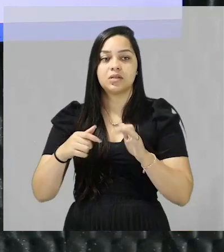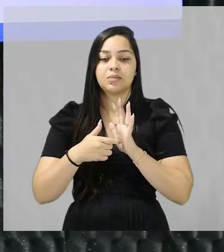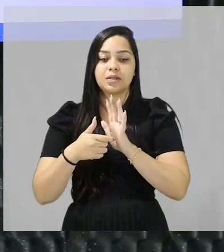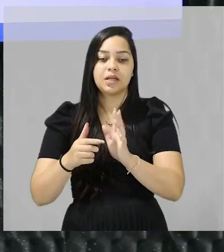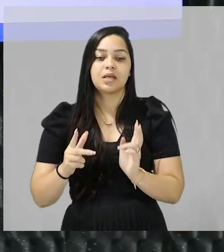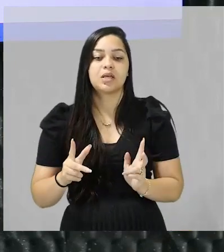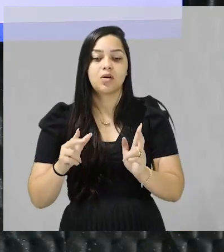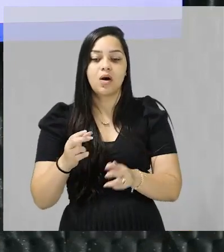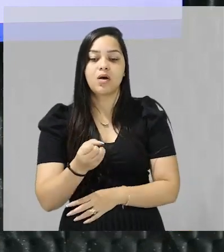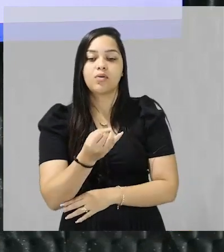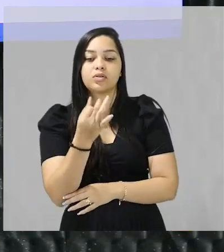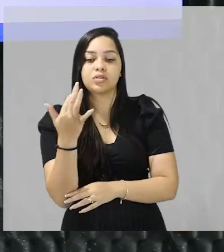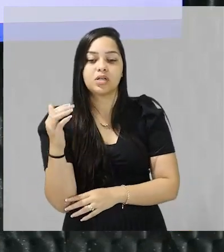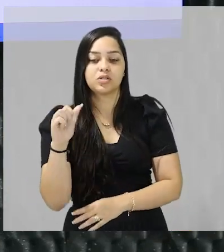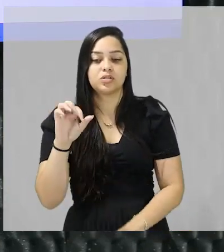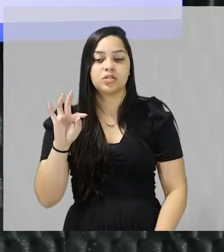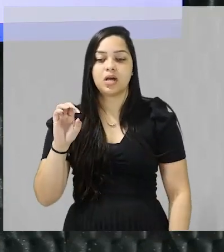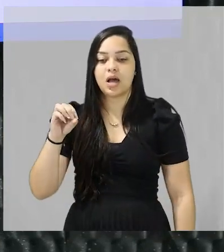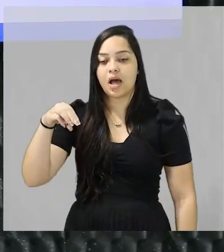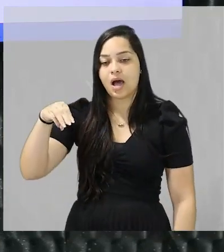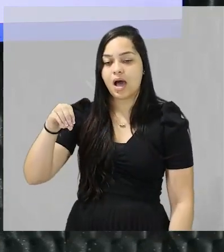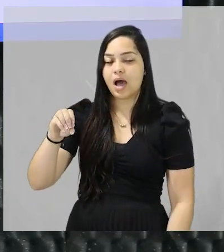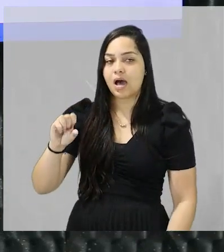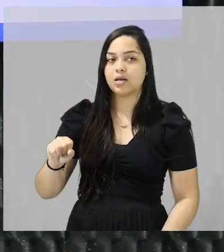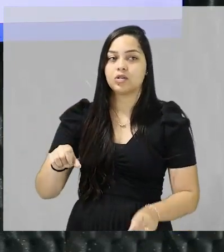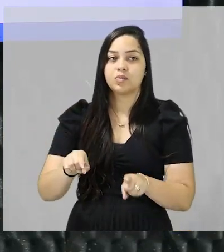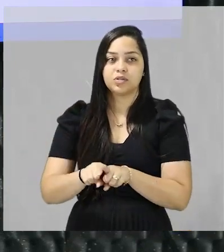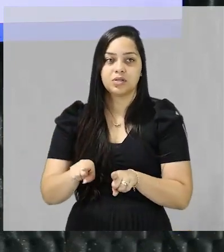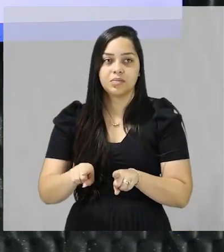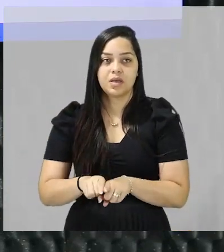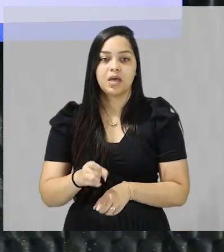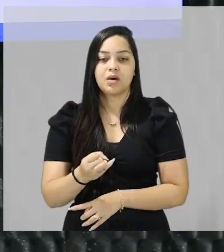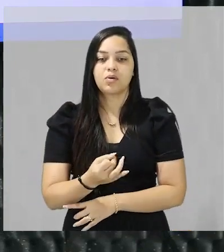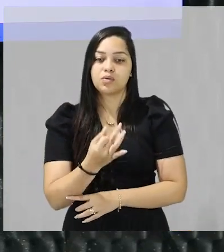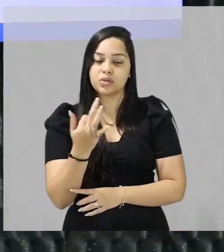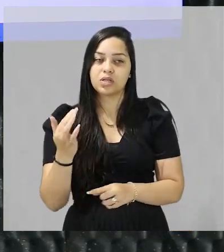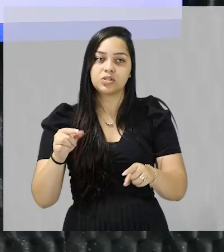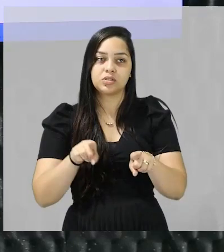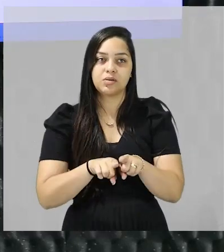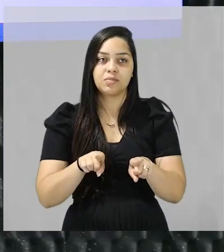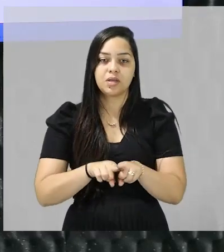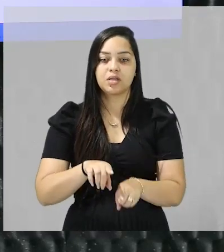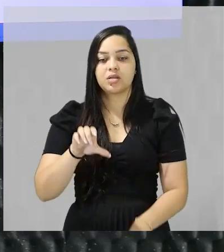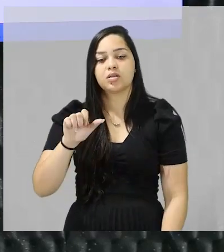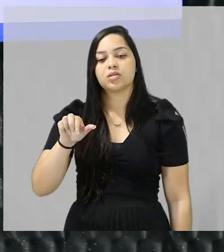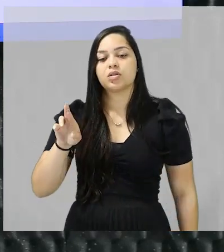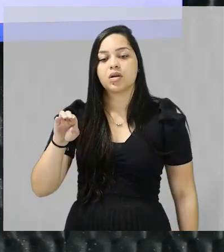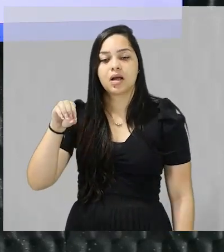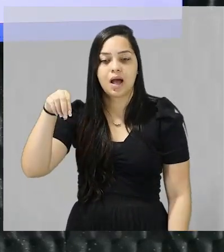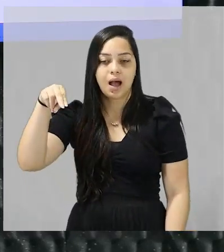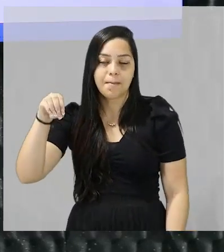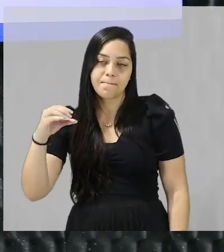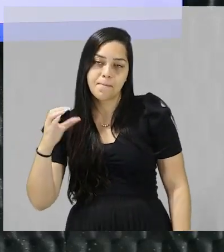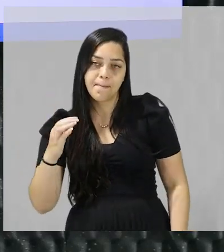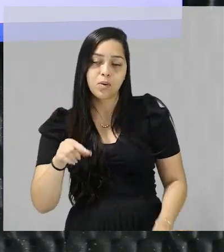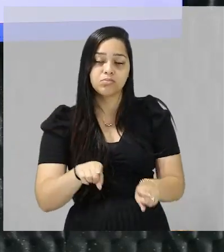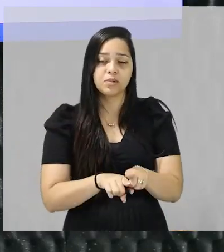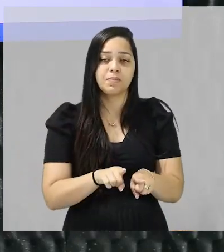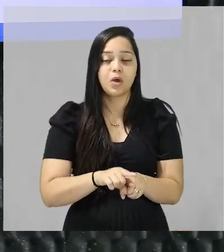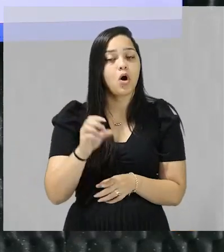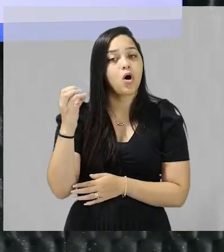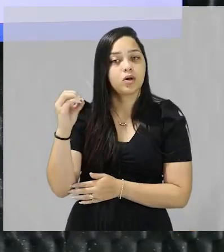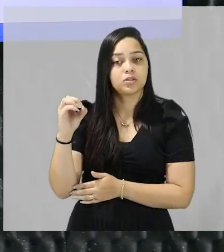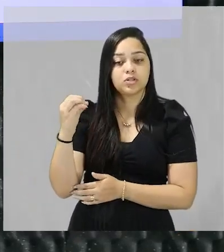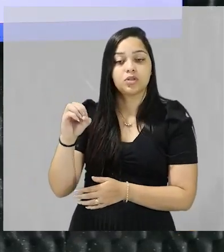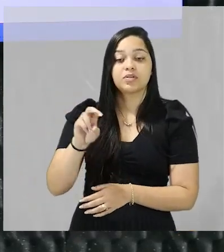mesma quantidade de átomos, as mesmas quantidades de átomos de carbono, de hidrogênio, de oxigênio. O